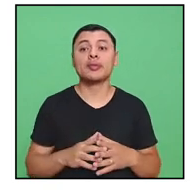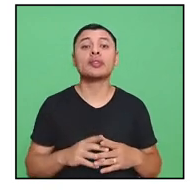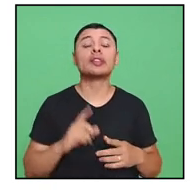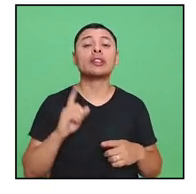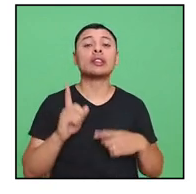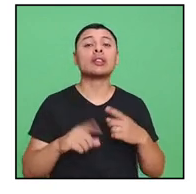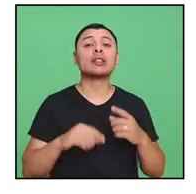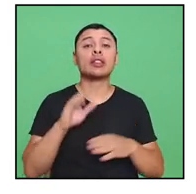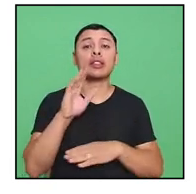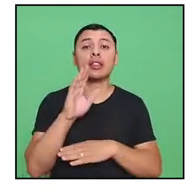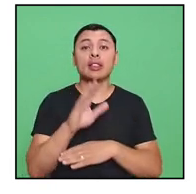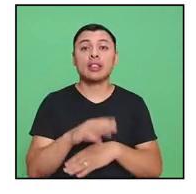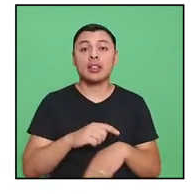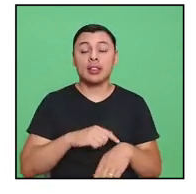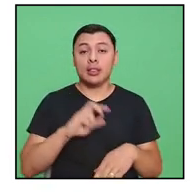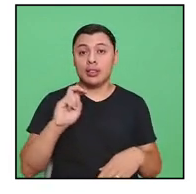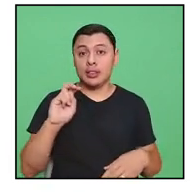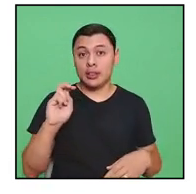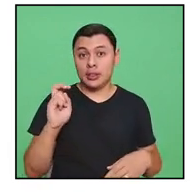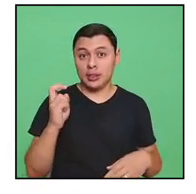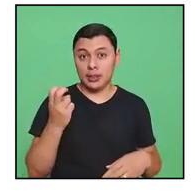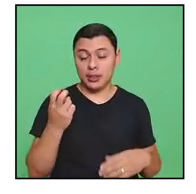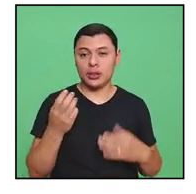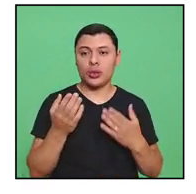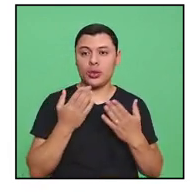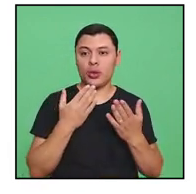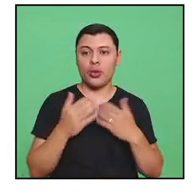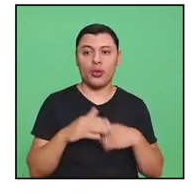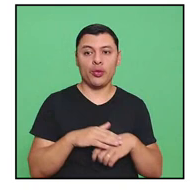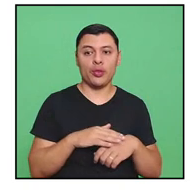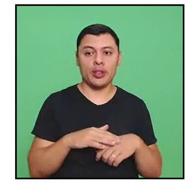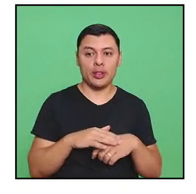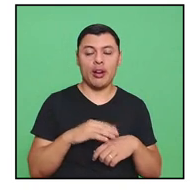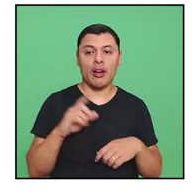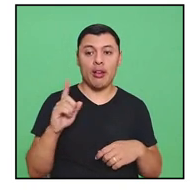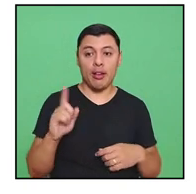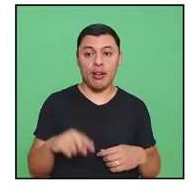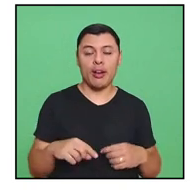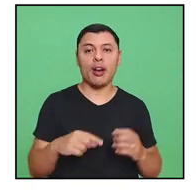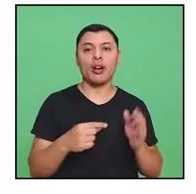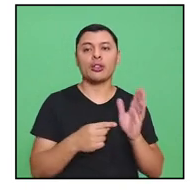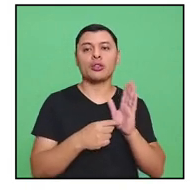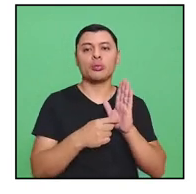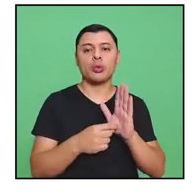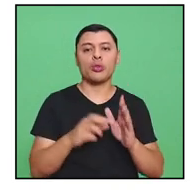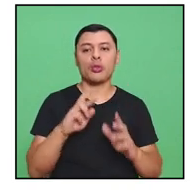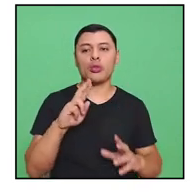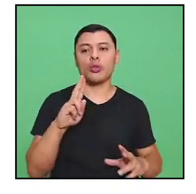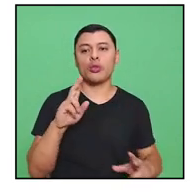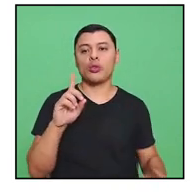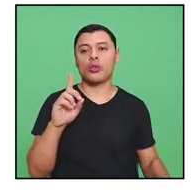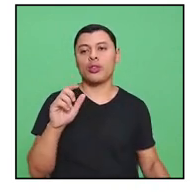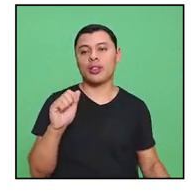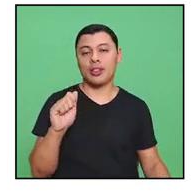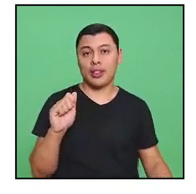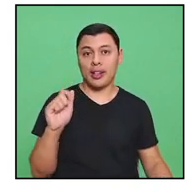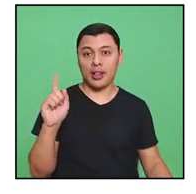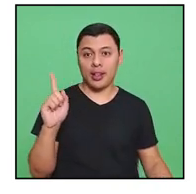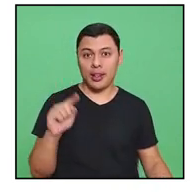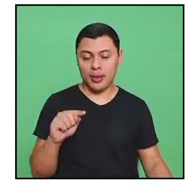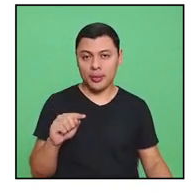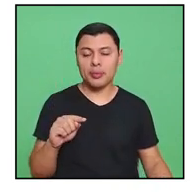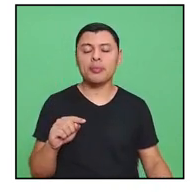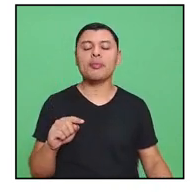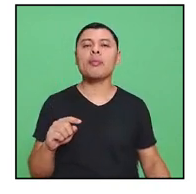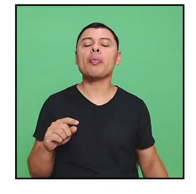às 5 horas, vai ter uma conversa e uma partida da exposição do Rudá Cabral, que é a Shotcube, que é